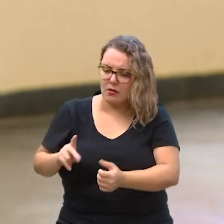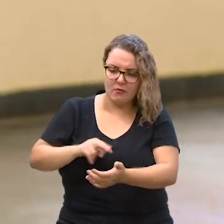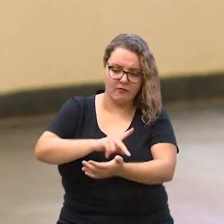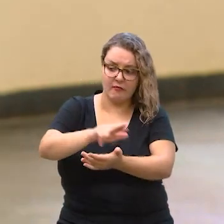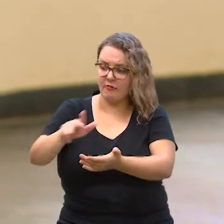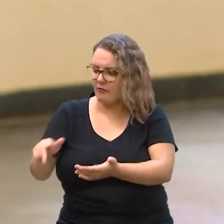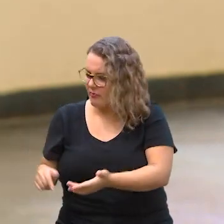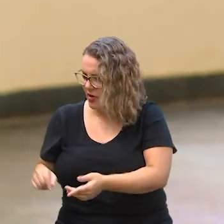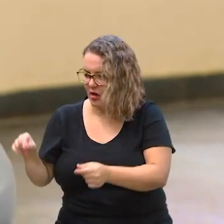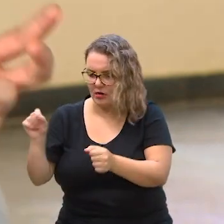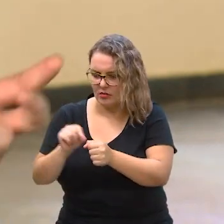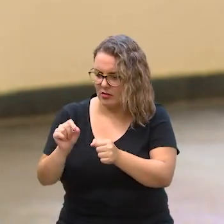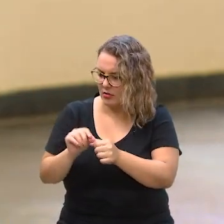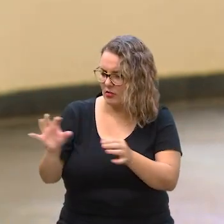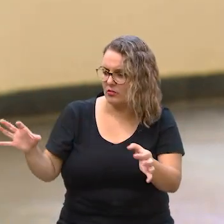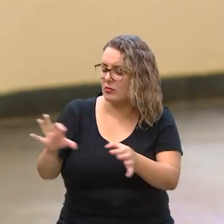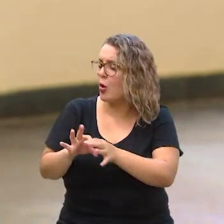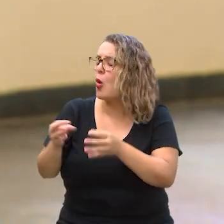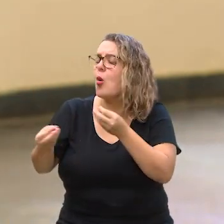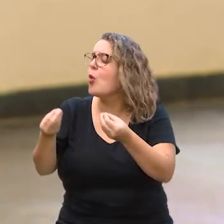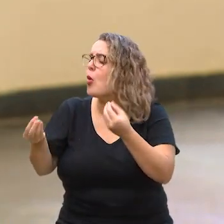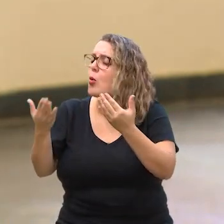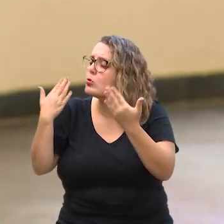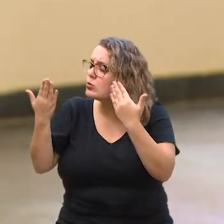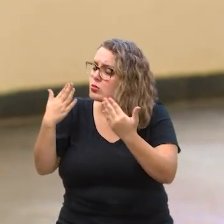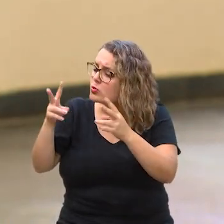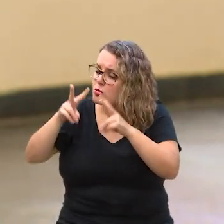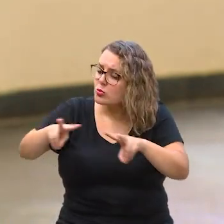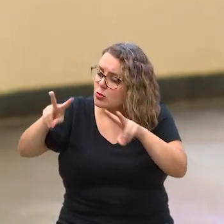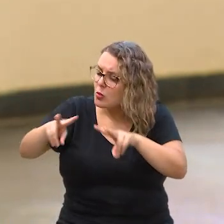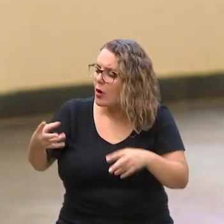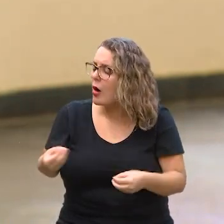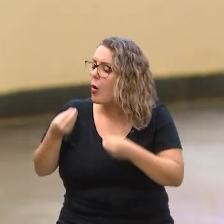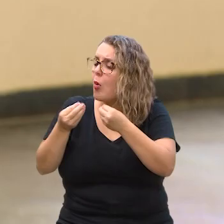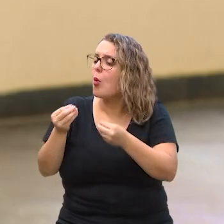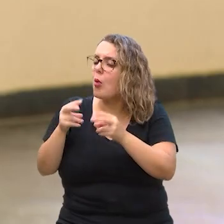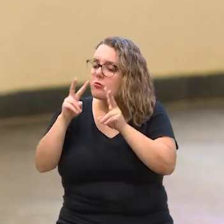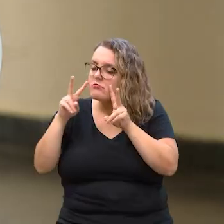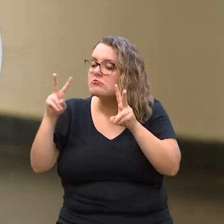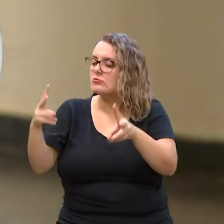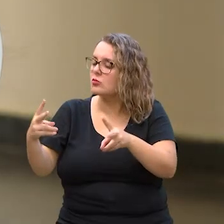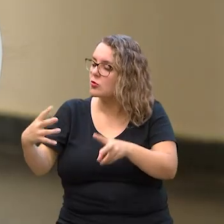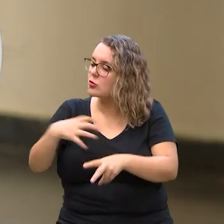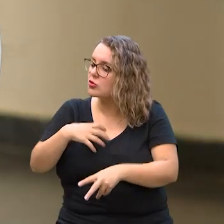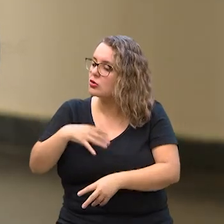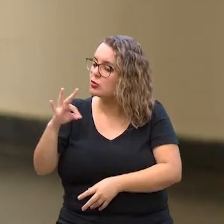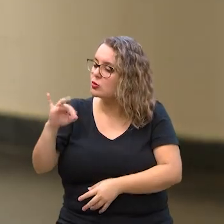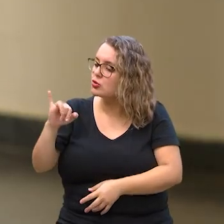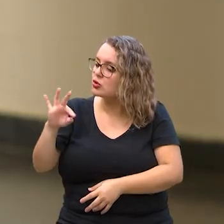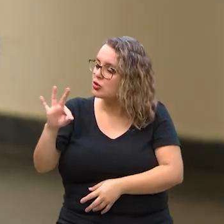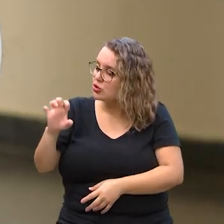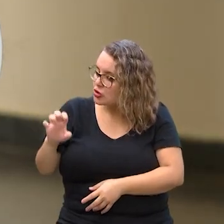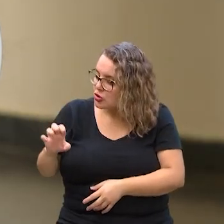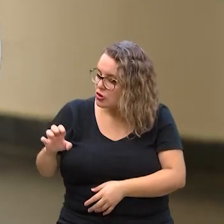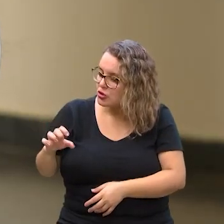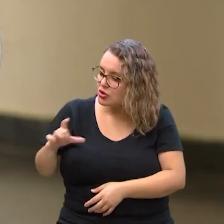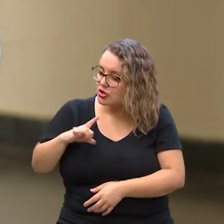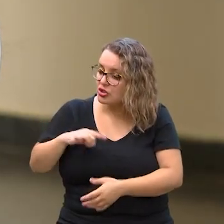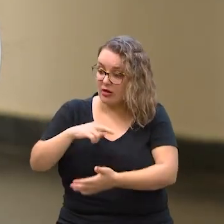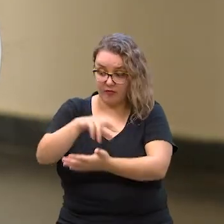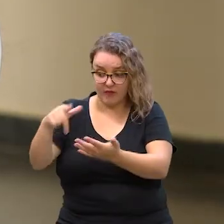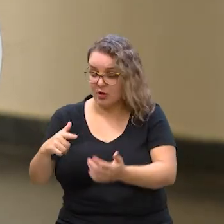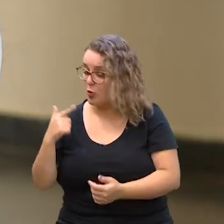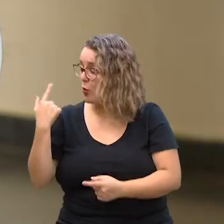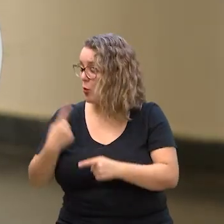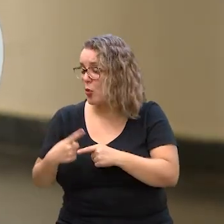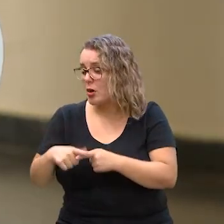não, eu tenho vários, então eu vou fazendo isso. Como é que, com o seu olhar de psicóloga, o que você enxergou nessa atitude do Tite? É porque tinha vários